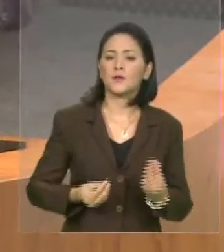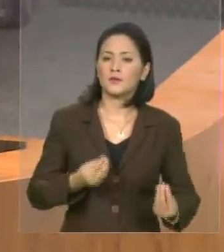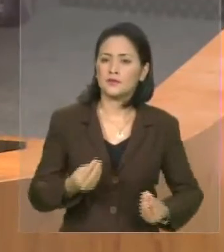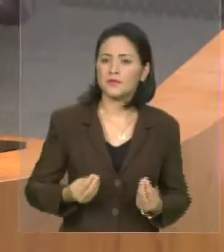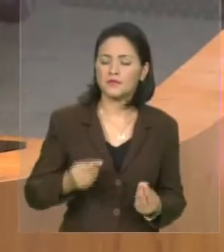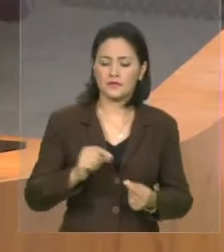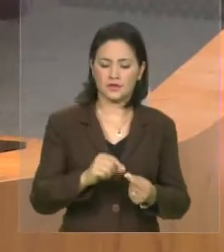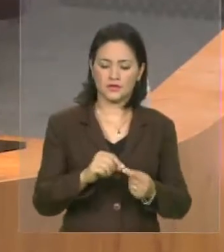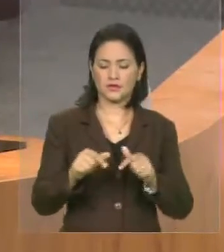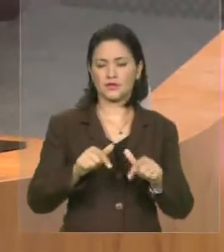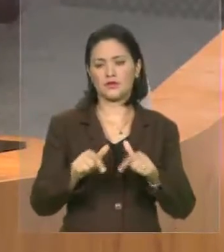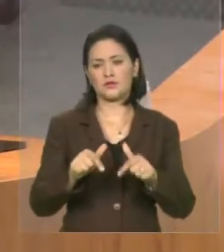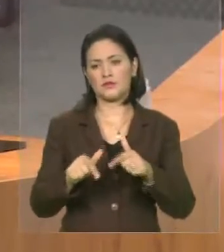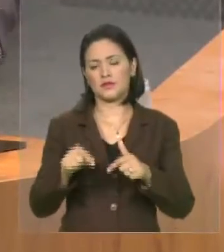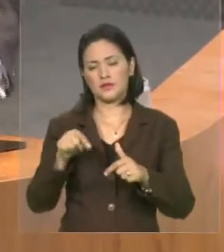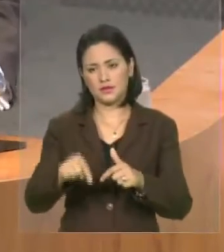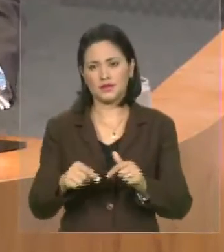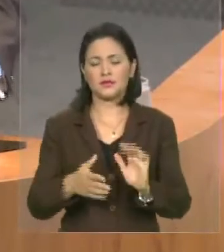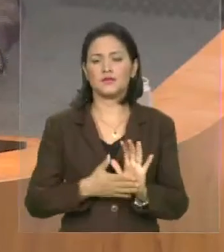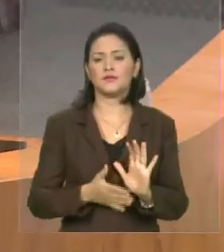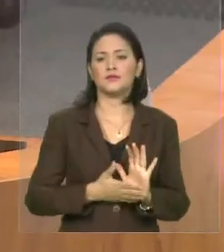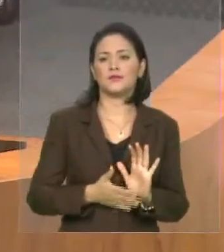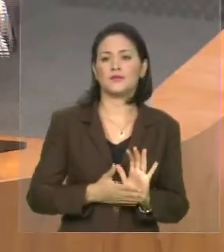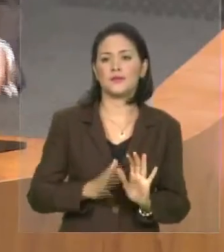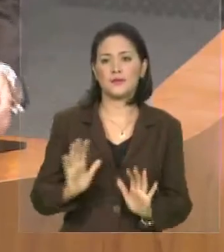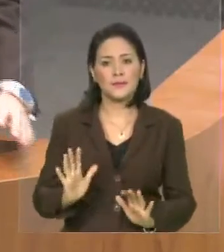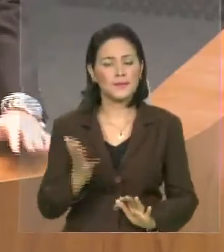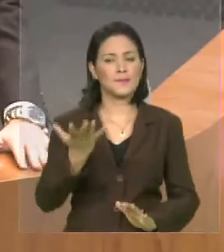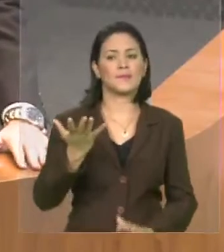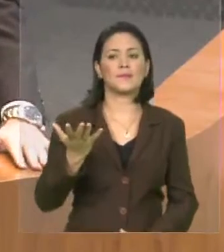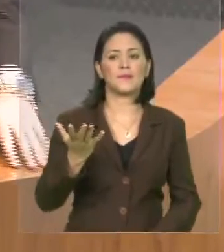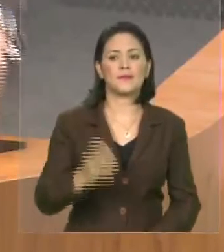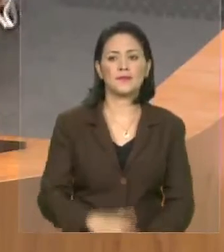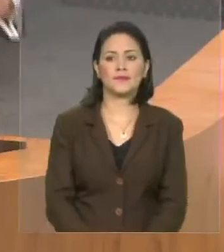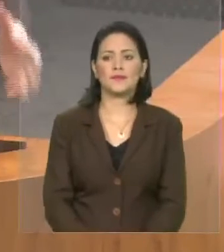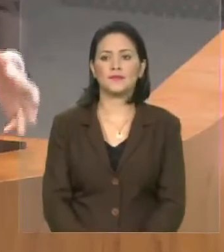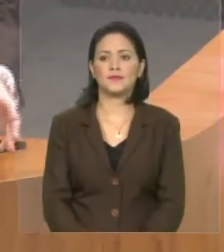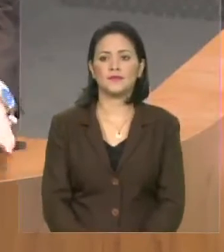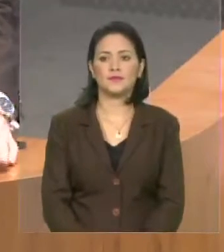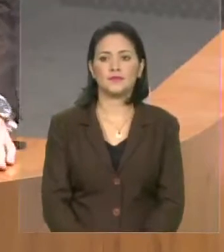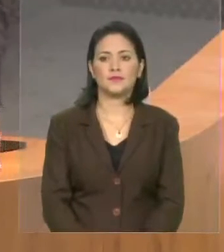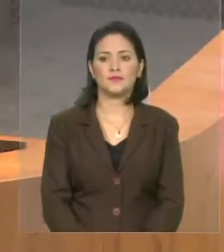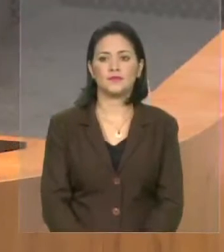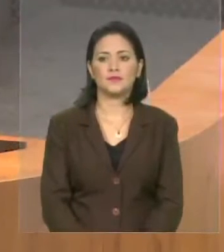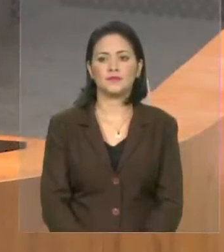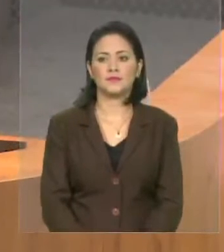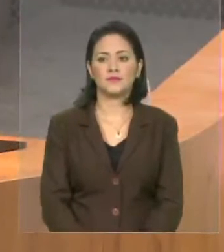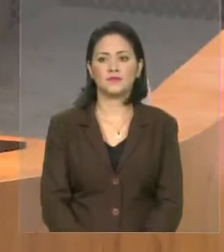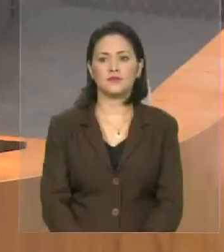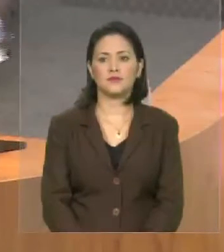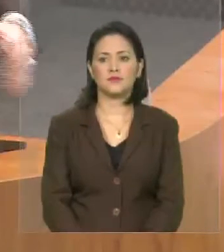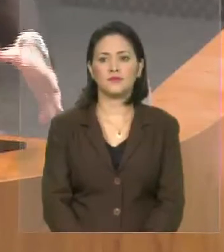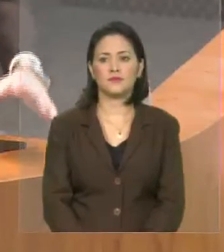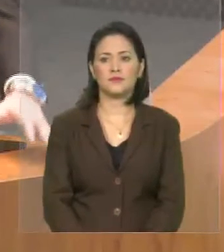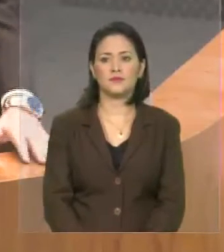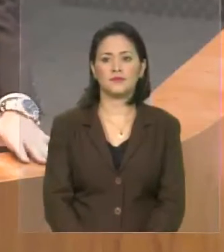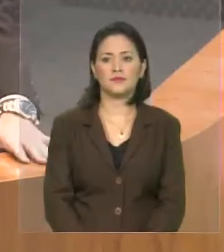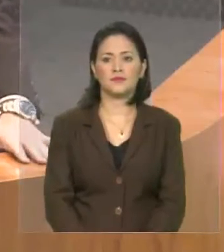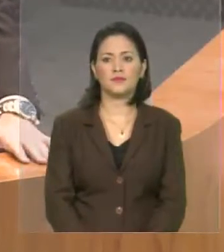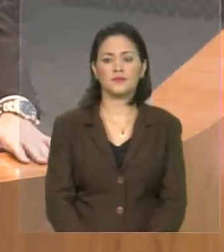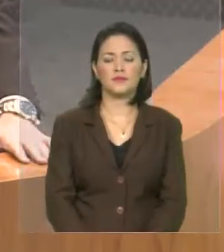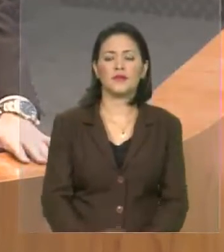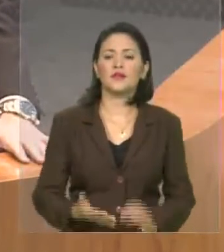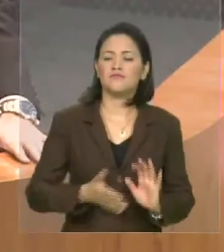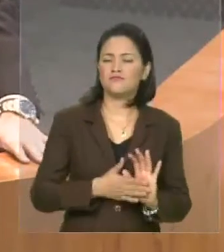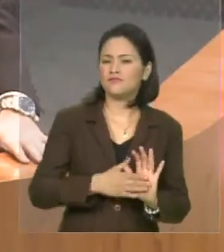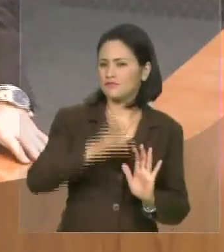ser efetivamente realizadas, botadas em prática. Não adianta o candidato a prefeito, principalmente aqui da capital, dizer